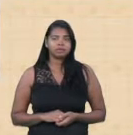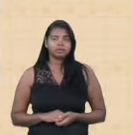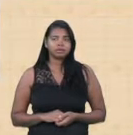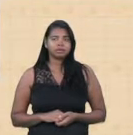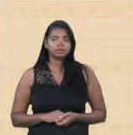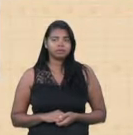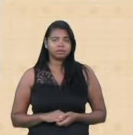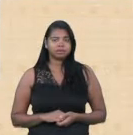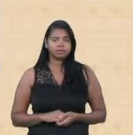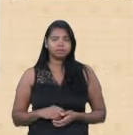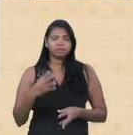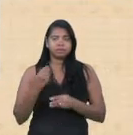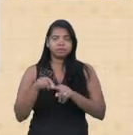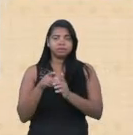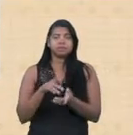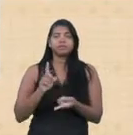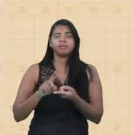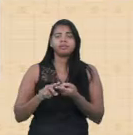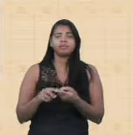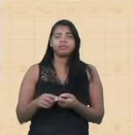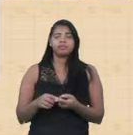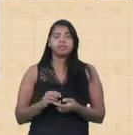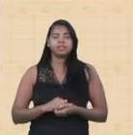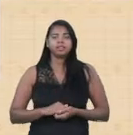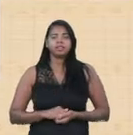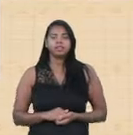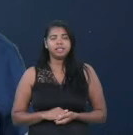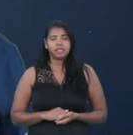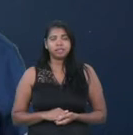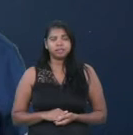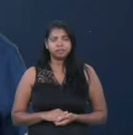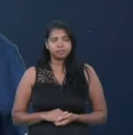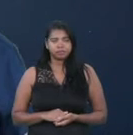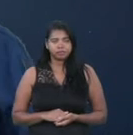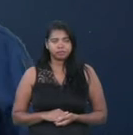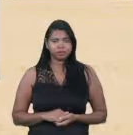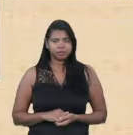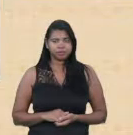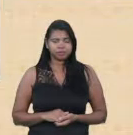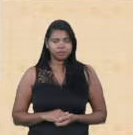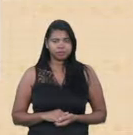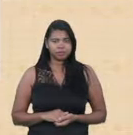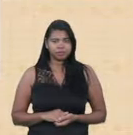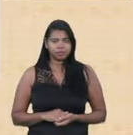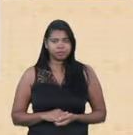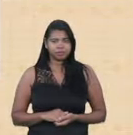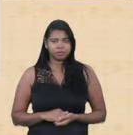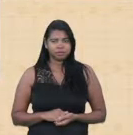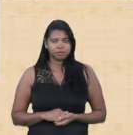quiser calcular esse raio, basta você isolá-lo e você vai perceber